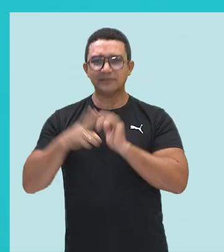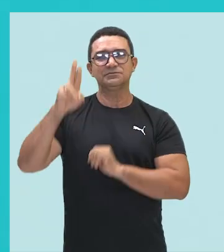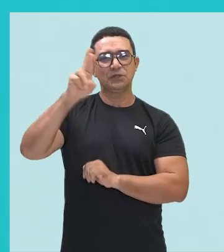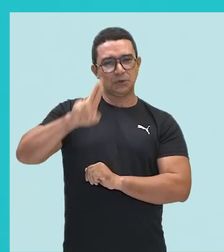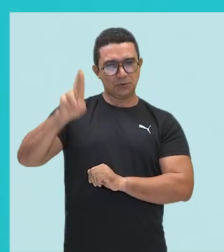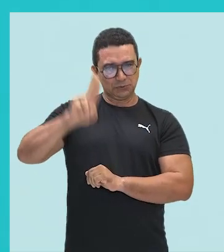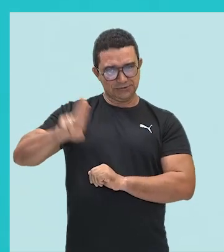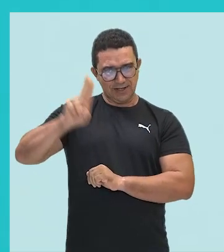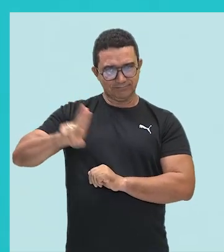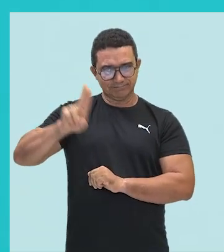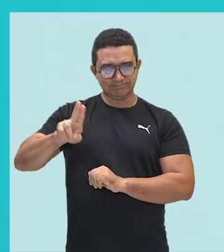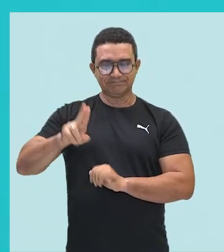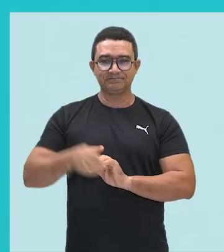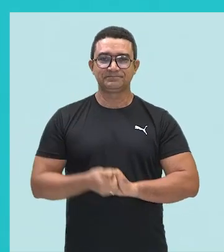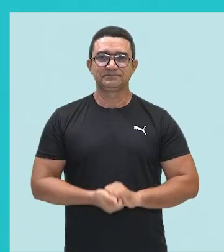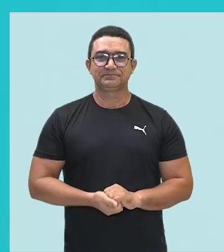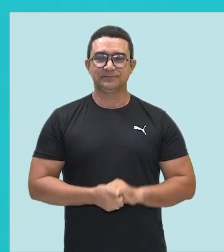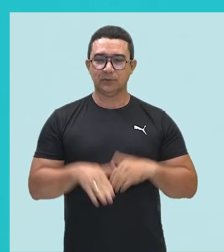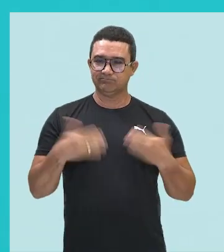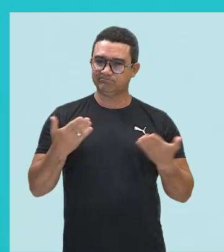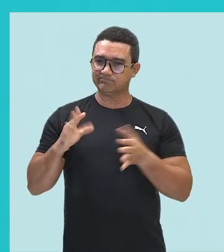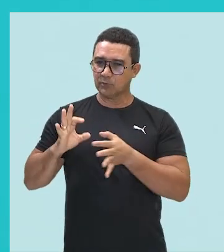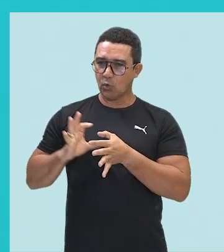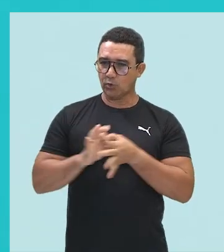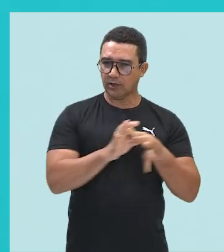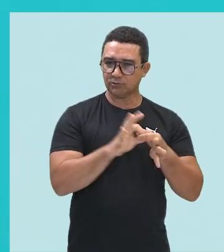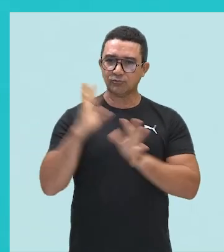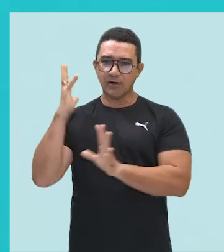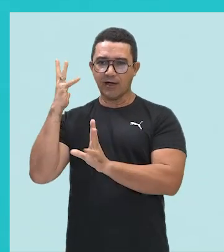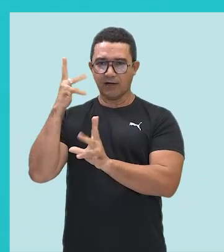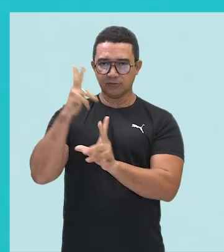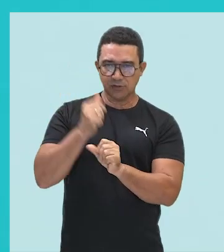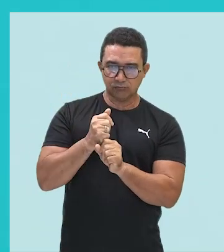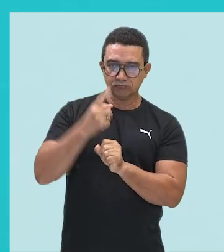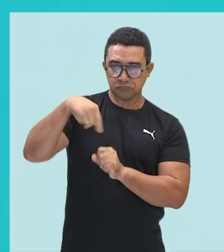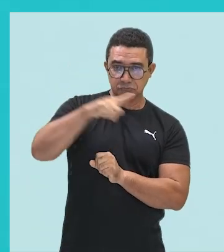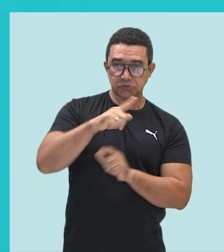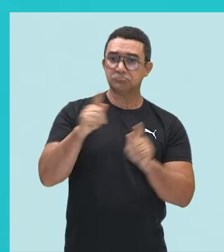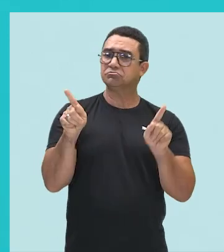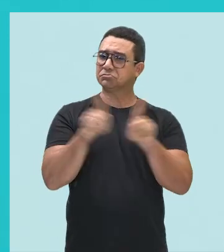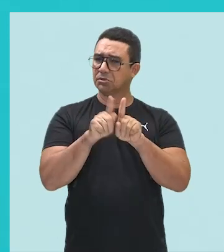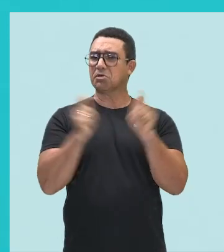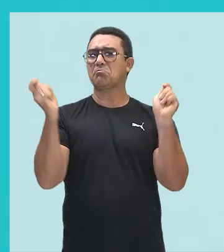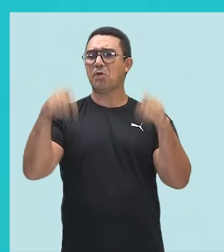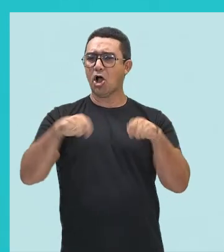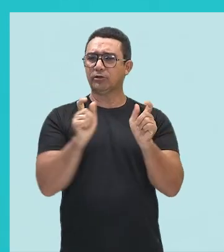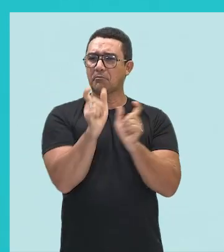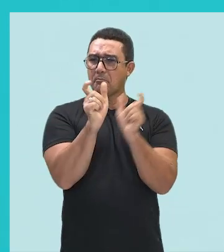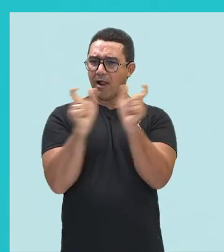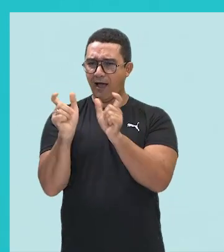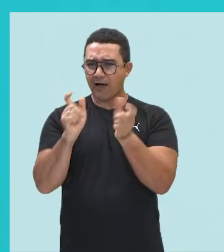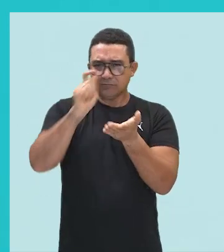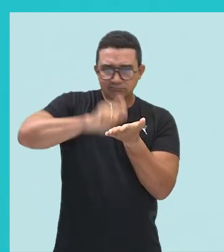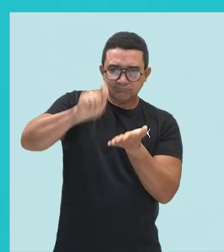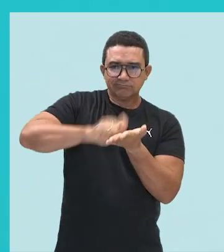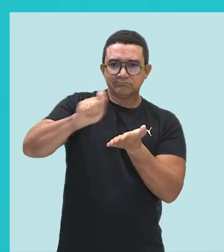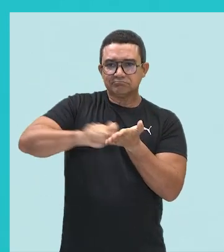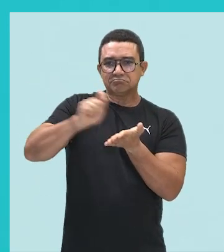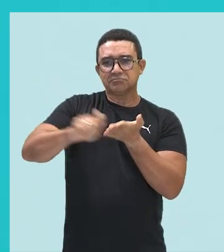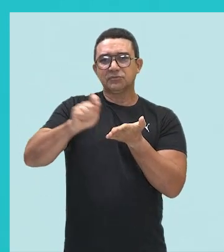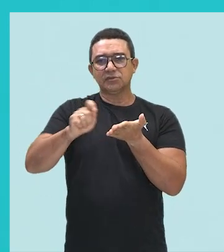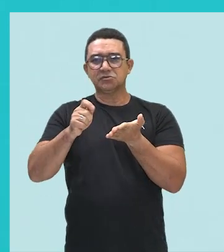mas nunca é demais a gente rever. Nesse contexto aí de revisão, vocês também podem ir anotando palavras desconhecidas, palavras que vocês não